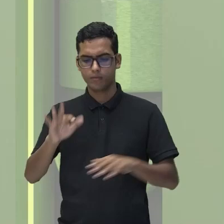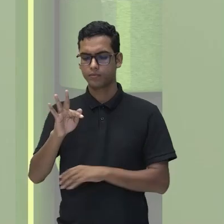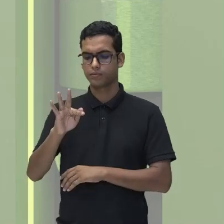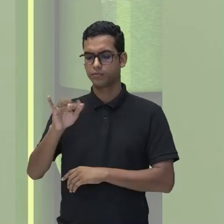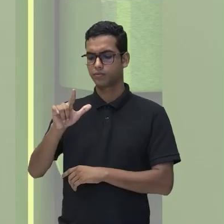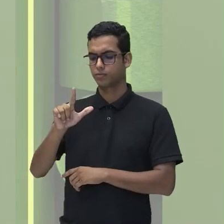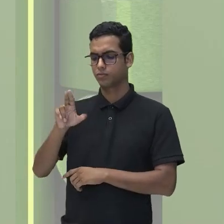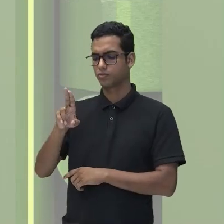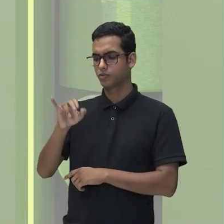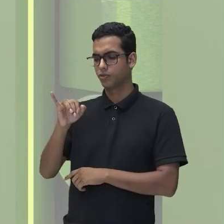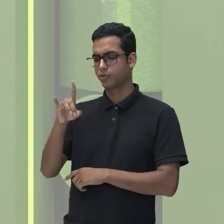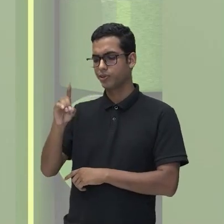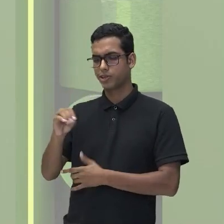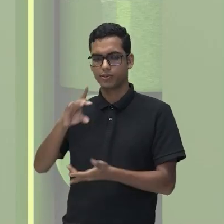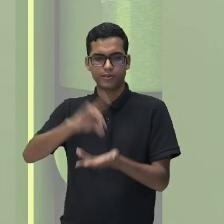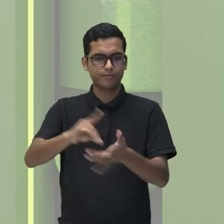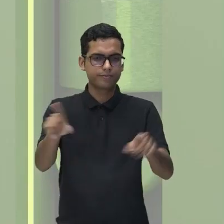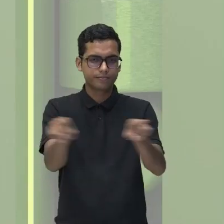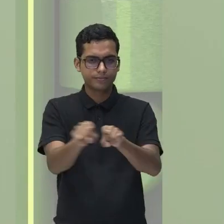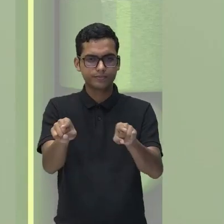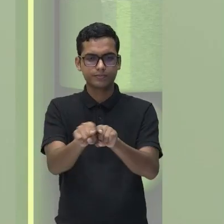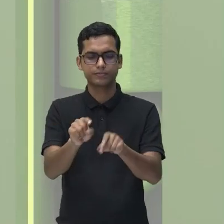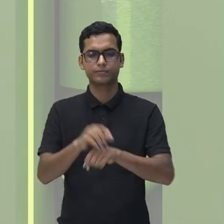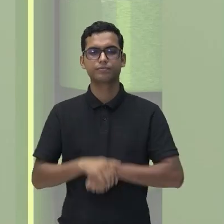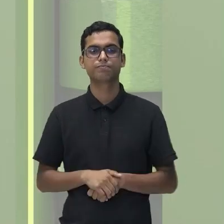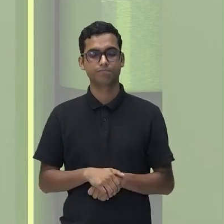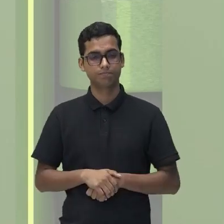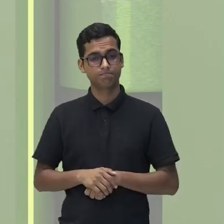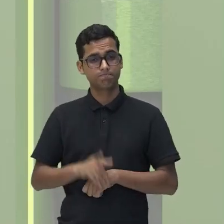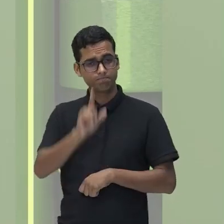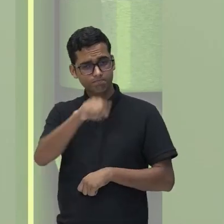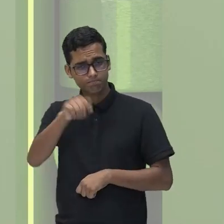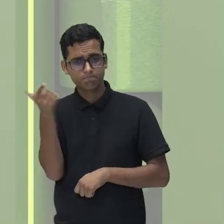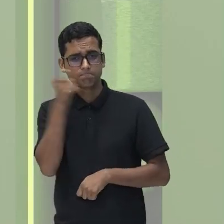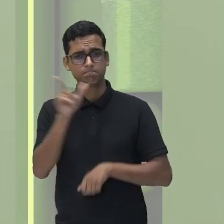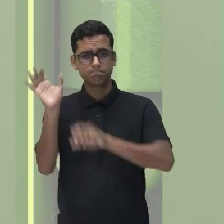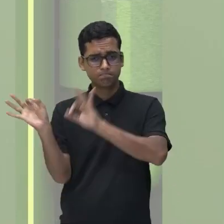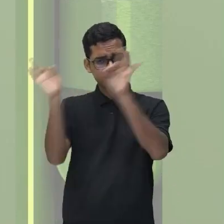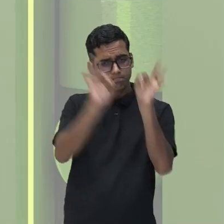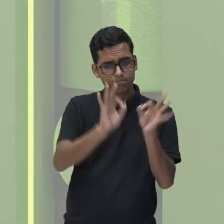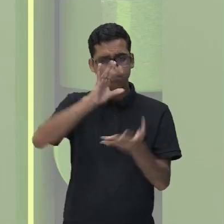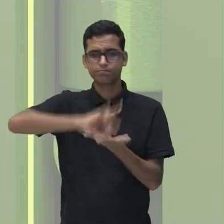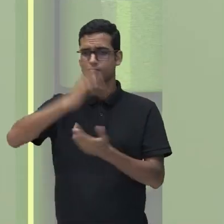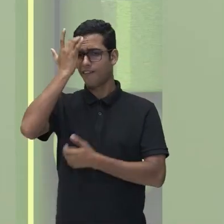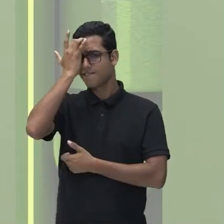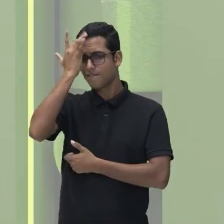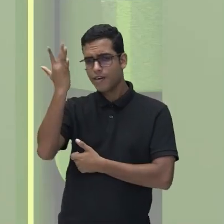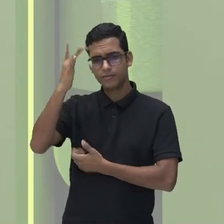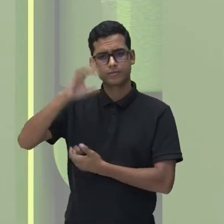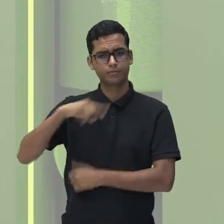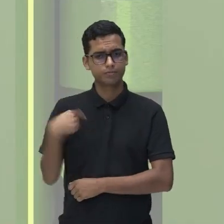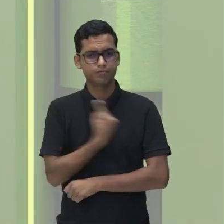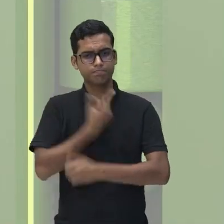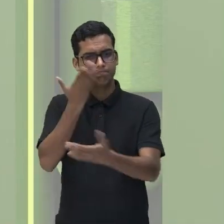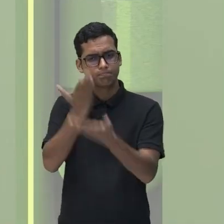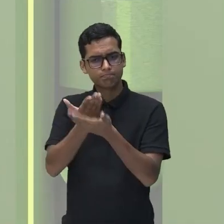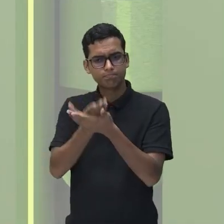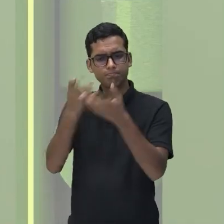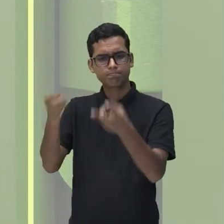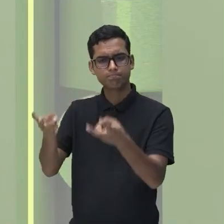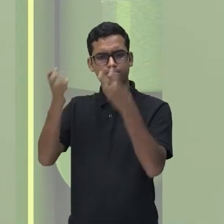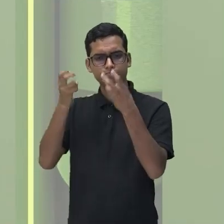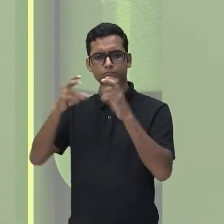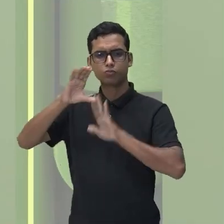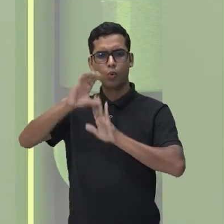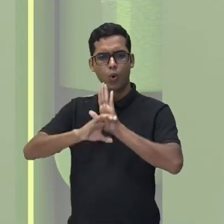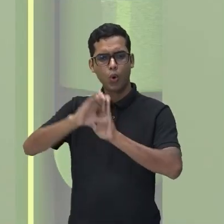aí visualizar esse conceito de uma forma mais fácil da gente identificar o conceito, né?